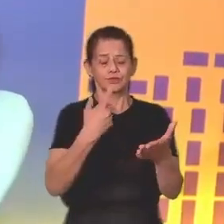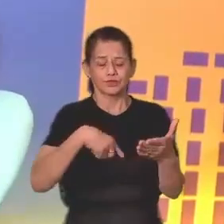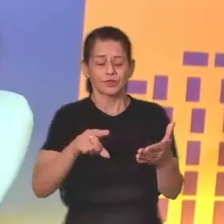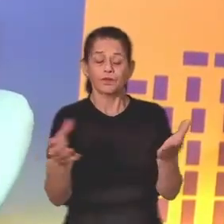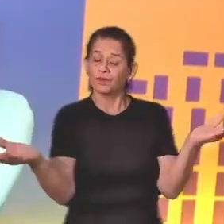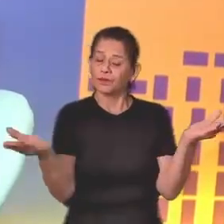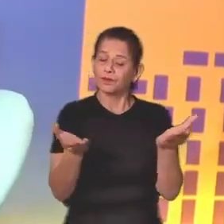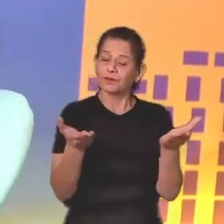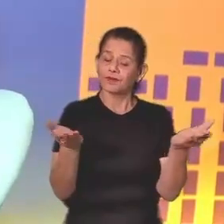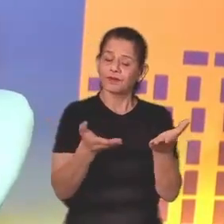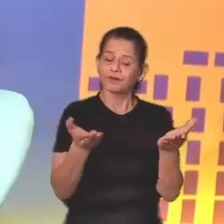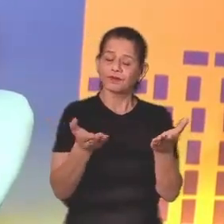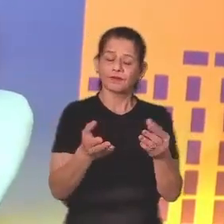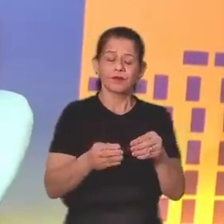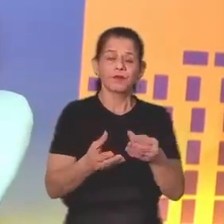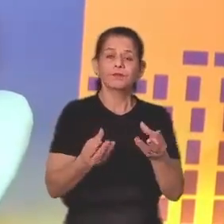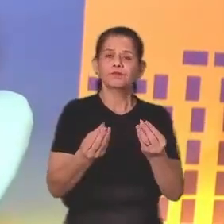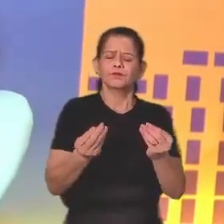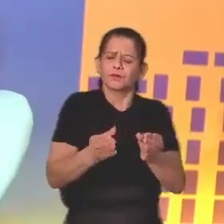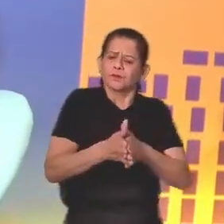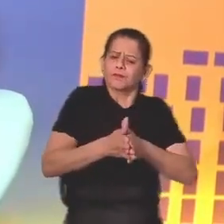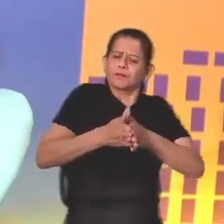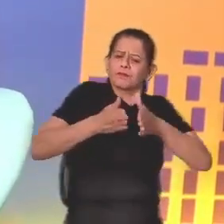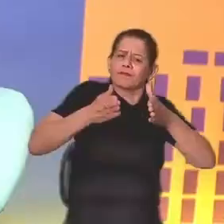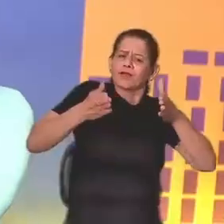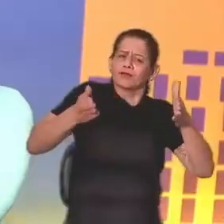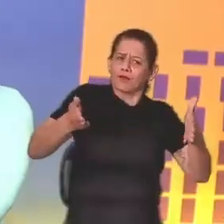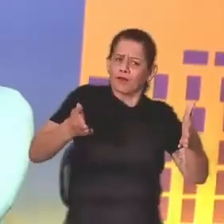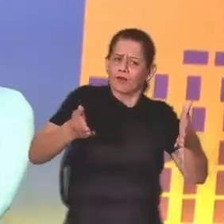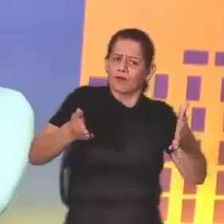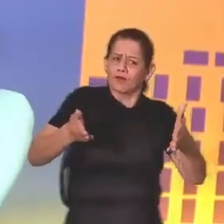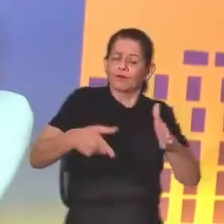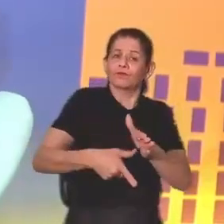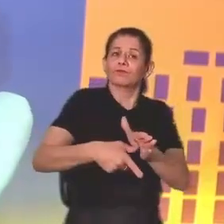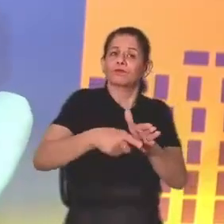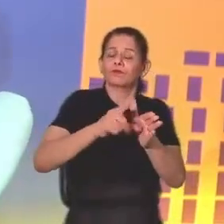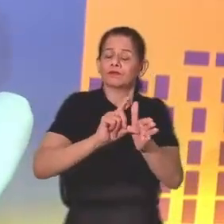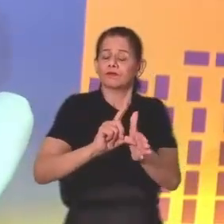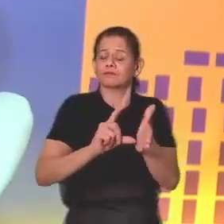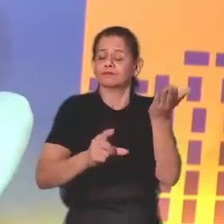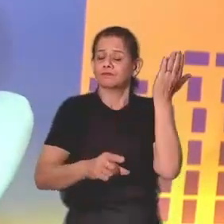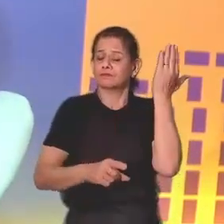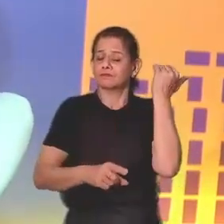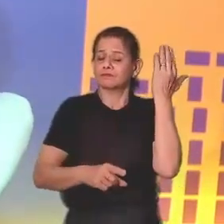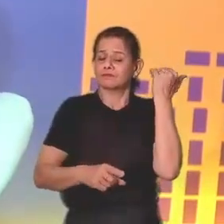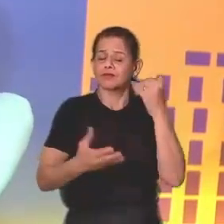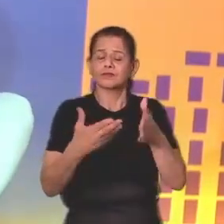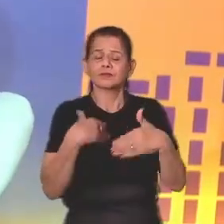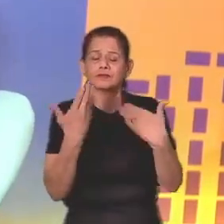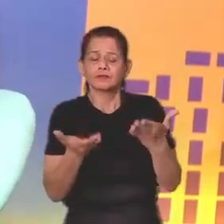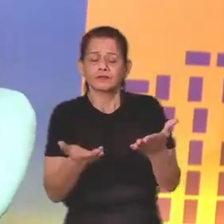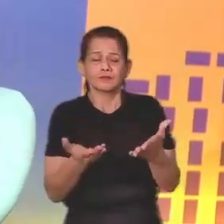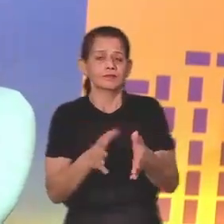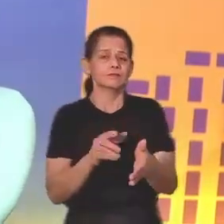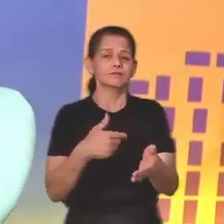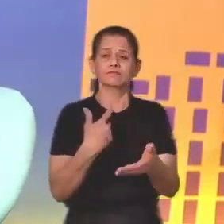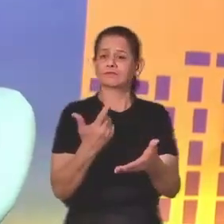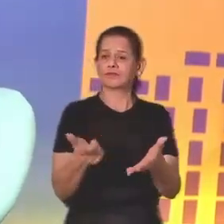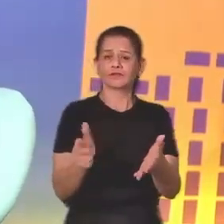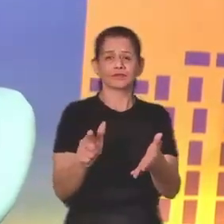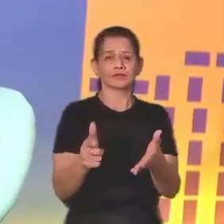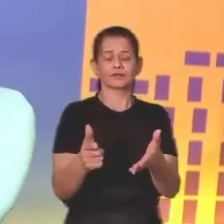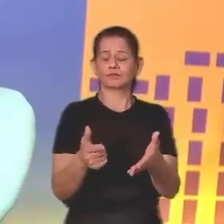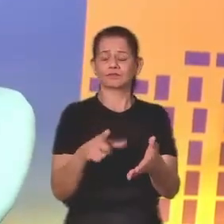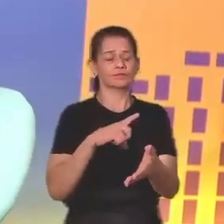que hoje é muito maior do que antes, apesar dos empecilhos que, às vezes, né, não é